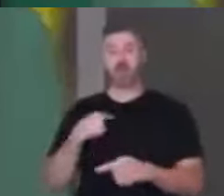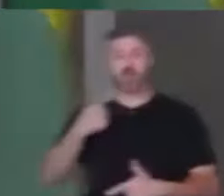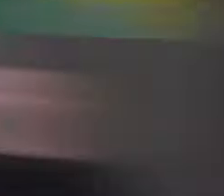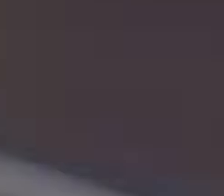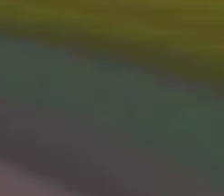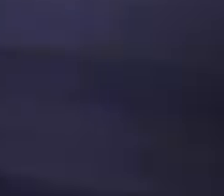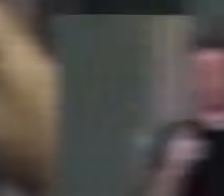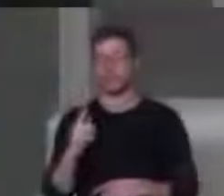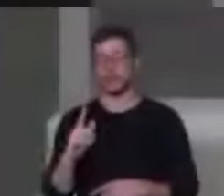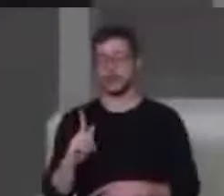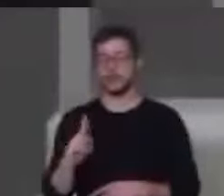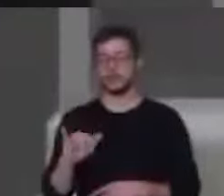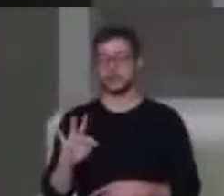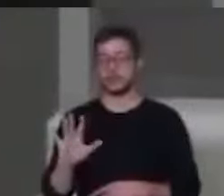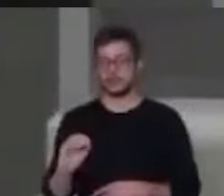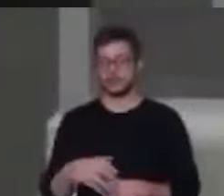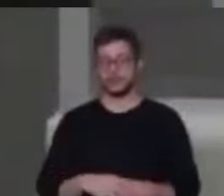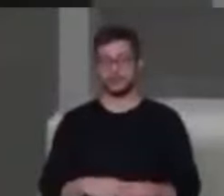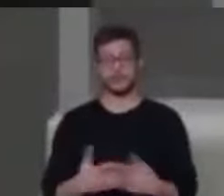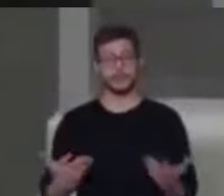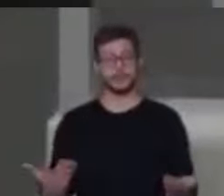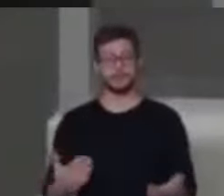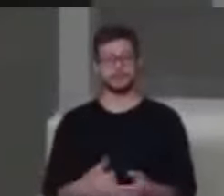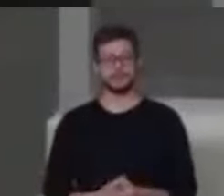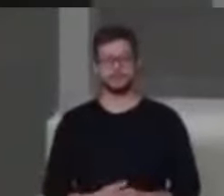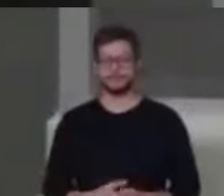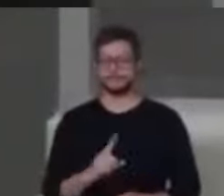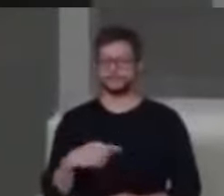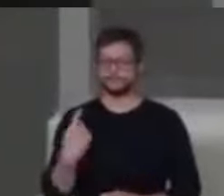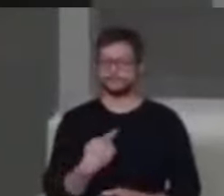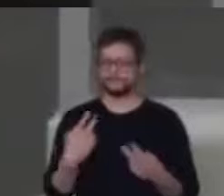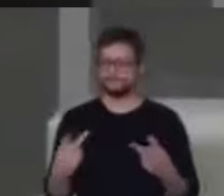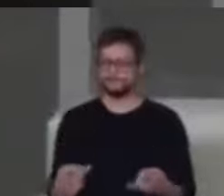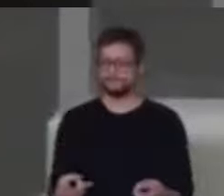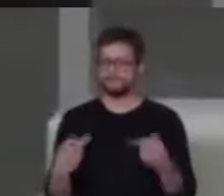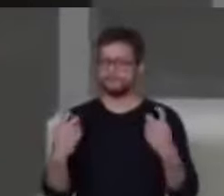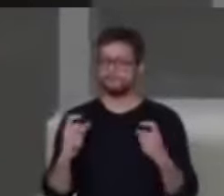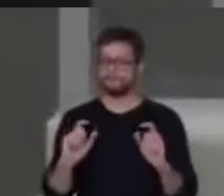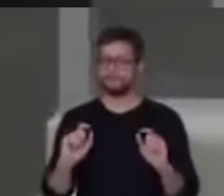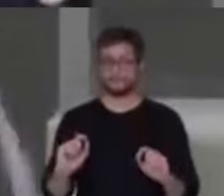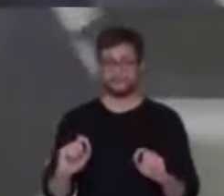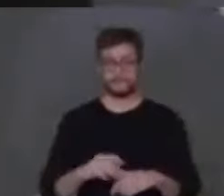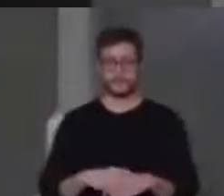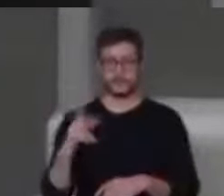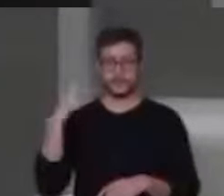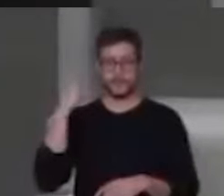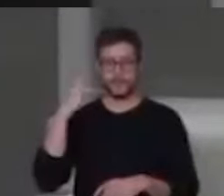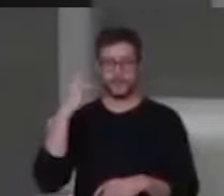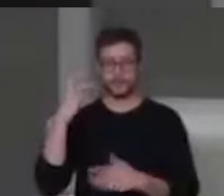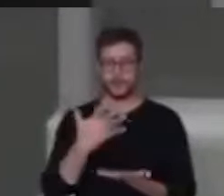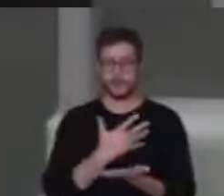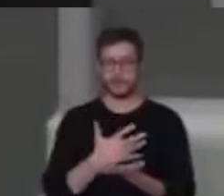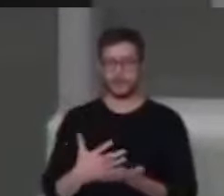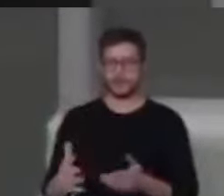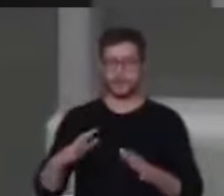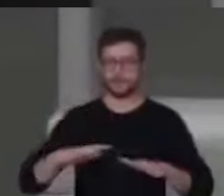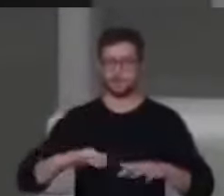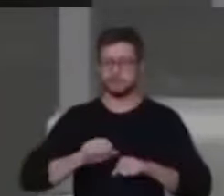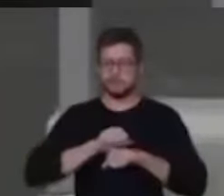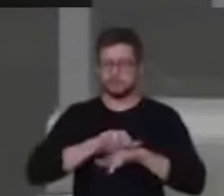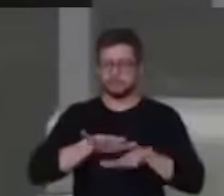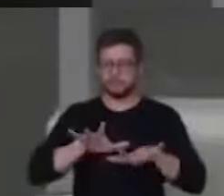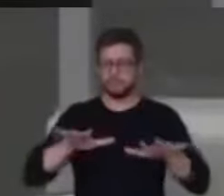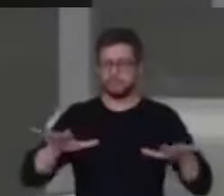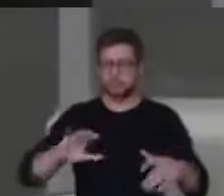algum de ser perseguido. Estamos vivenciando uma captura da política pelo ódio e pela mentira. São mentiras